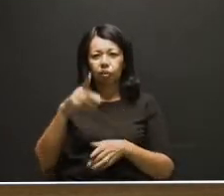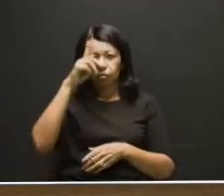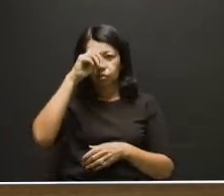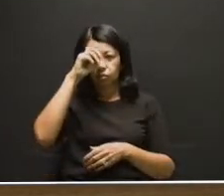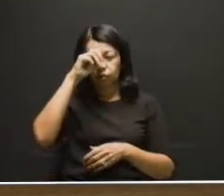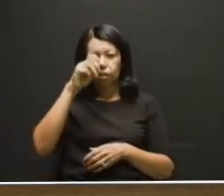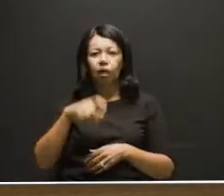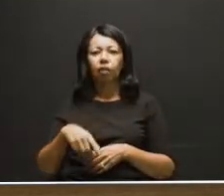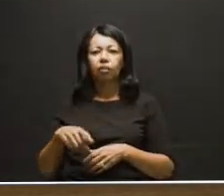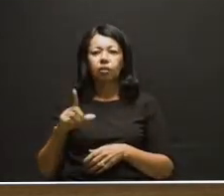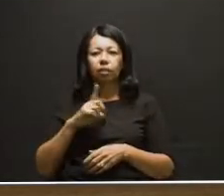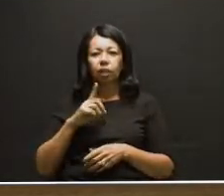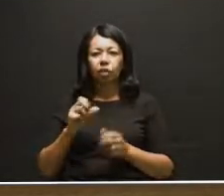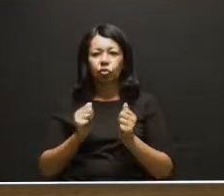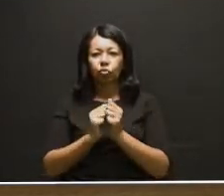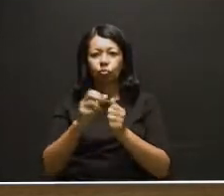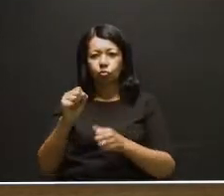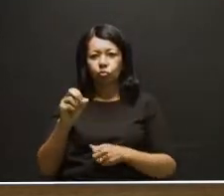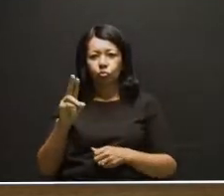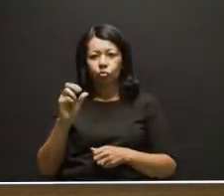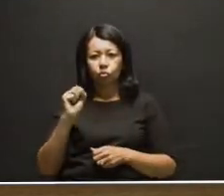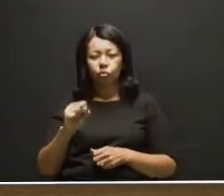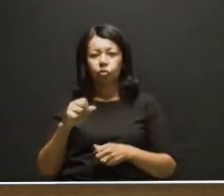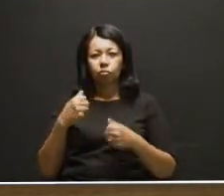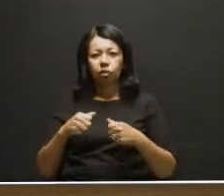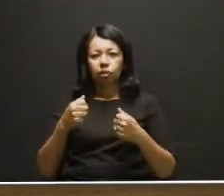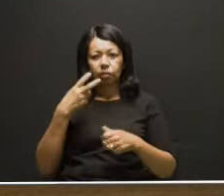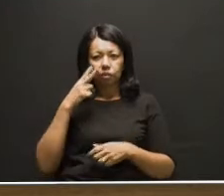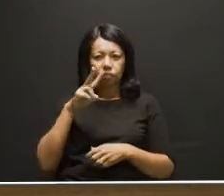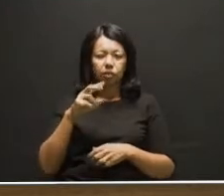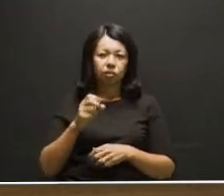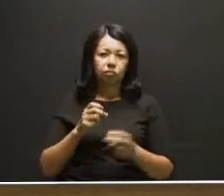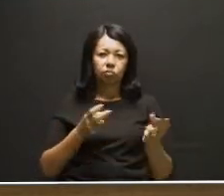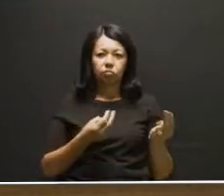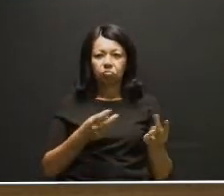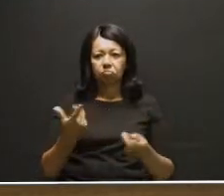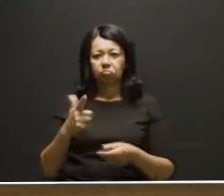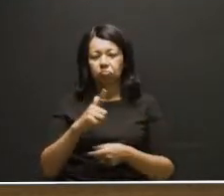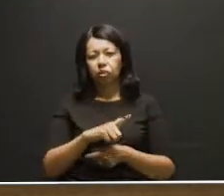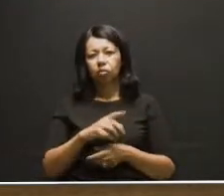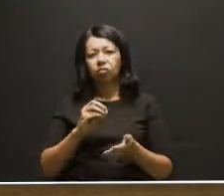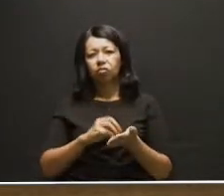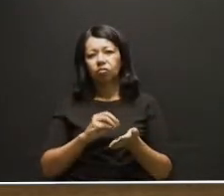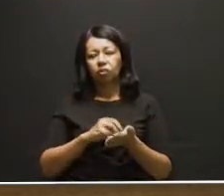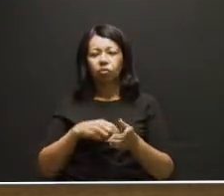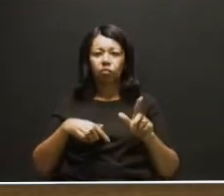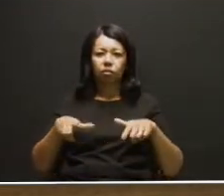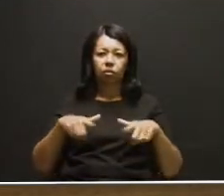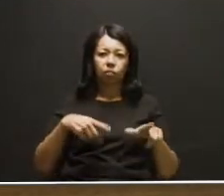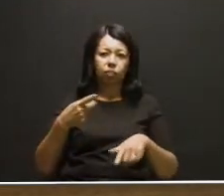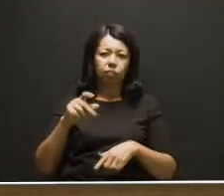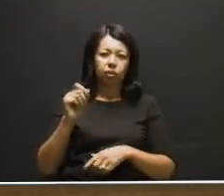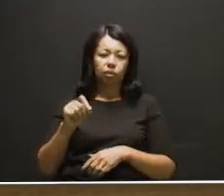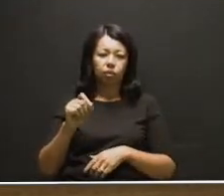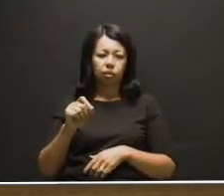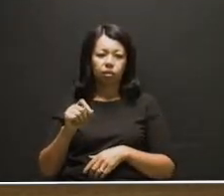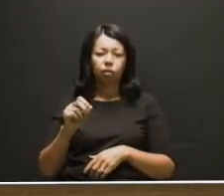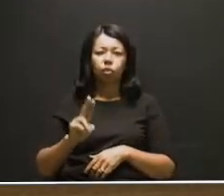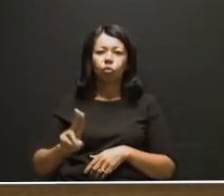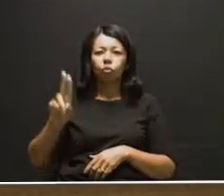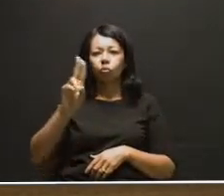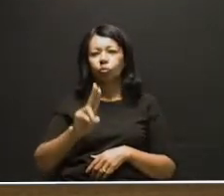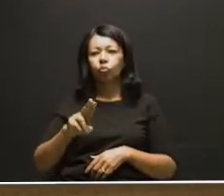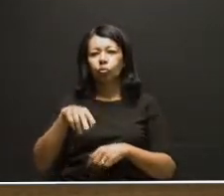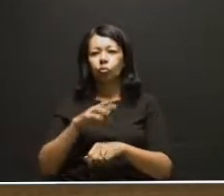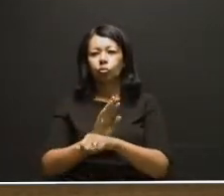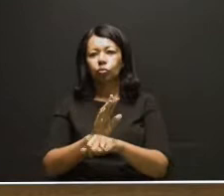credenciados ao sus deve ser observada como um fator crítico de ineficiência do setor pois o uso dos